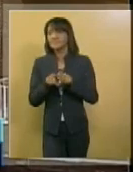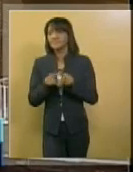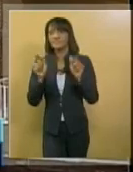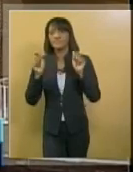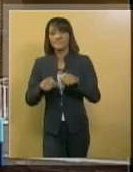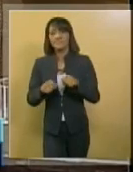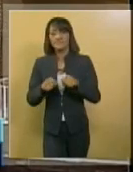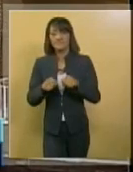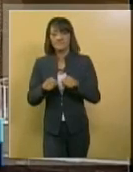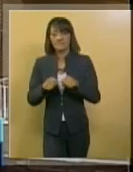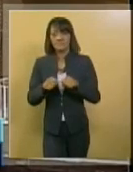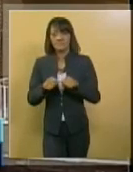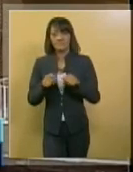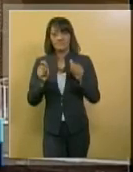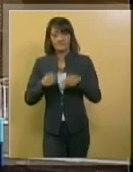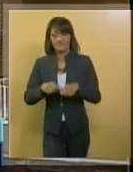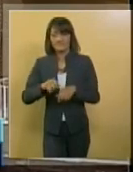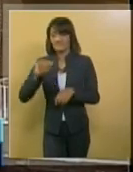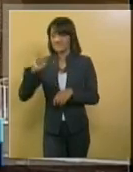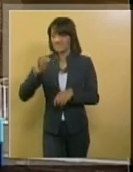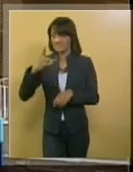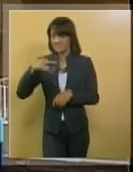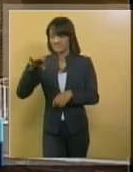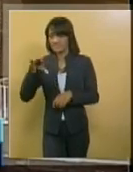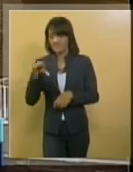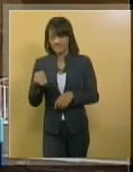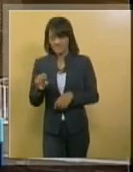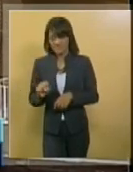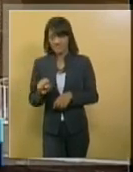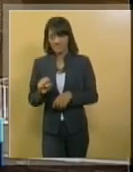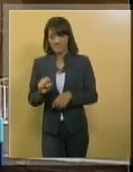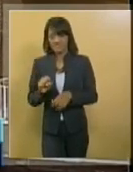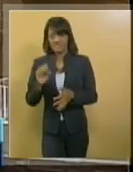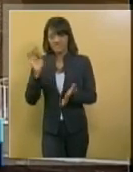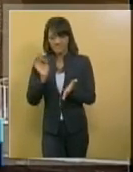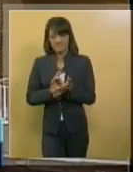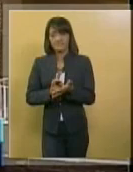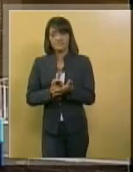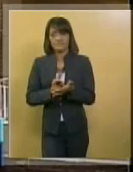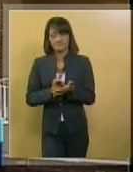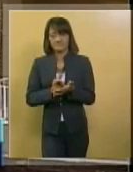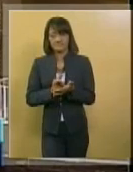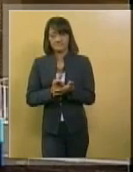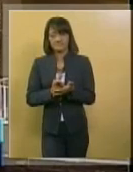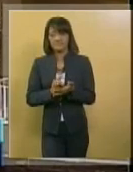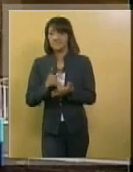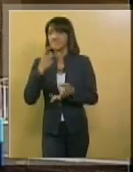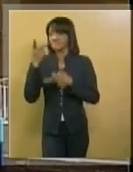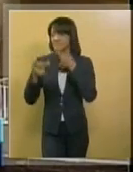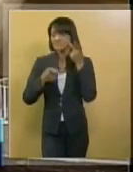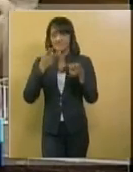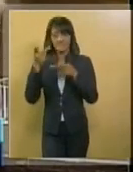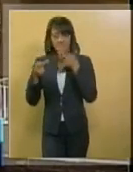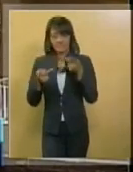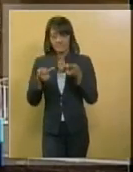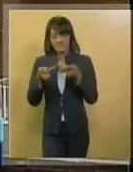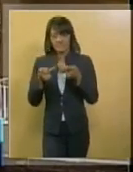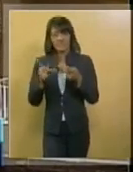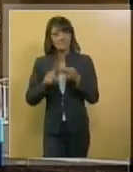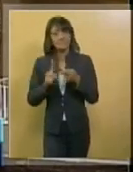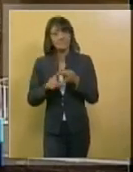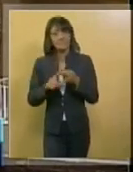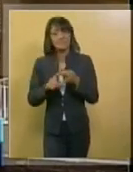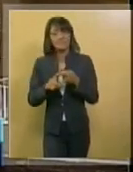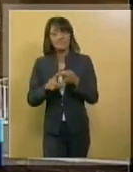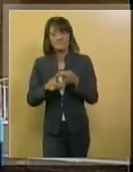gerar impostos, e não mais gerar problemas, deputada. Está se falando que aqui é só uma pincelada.